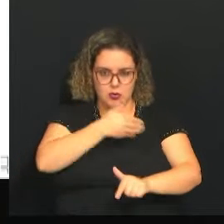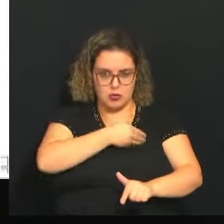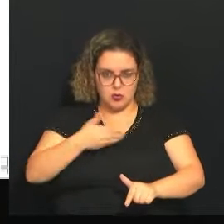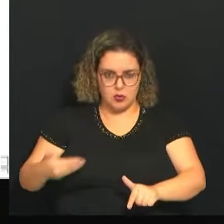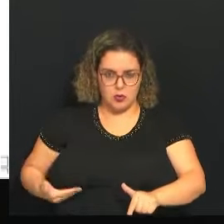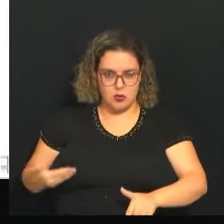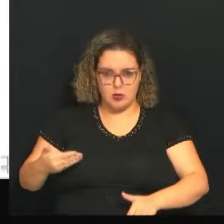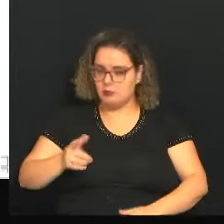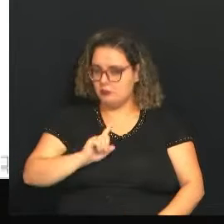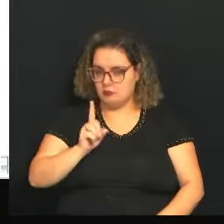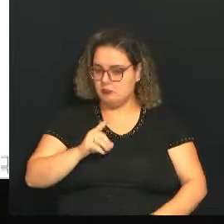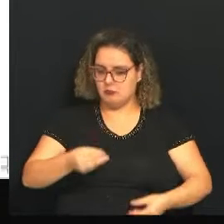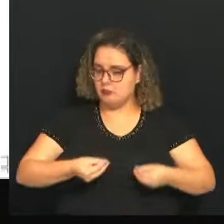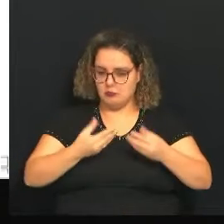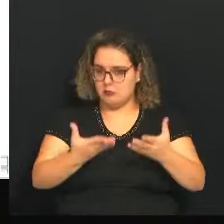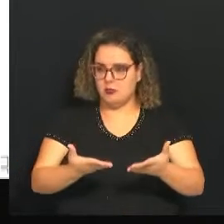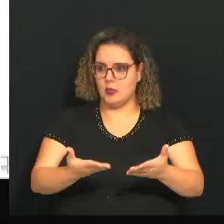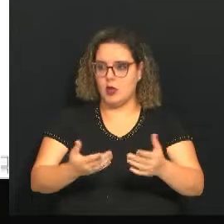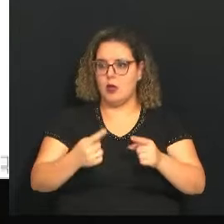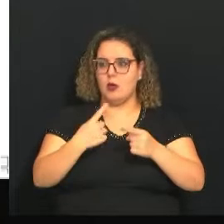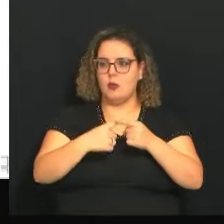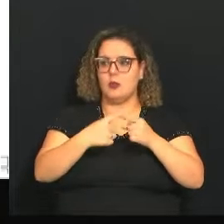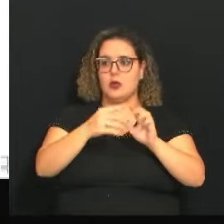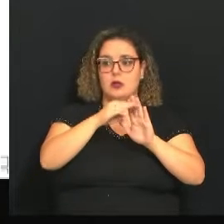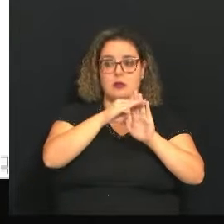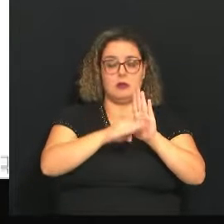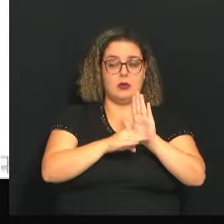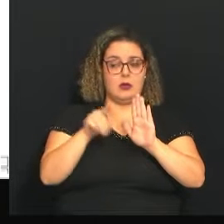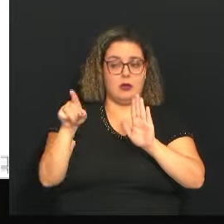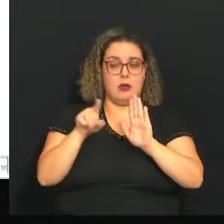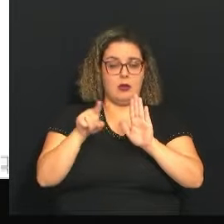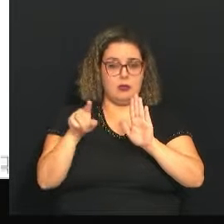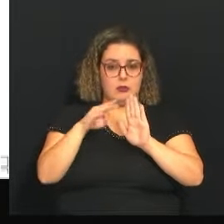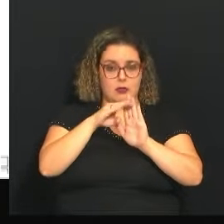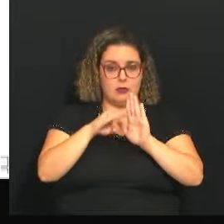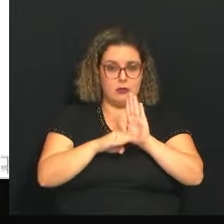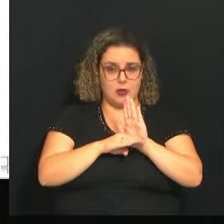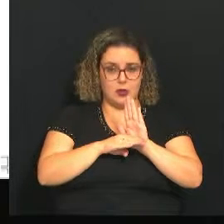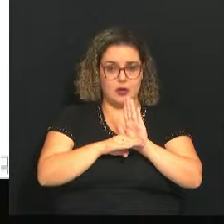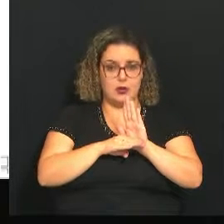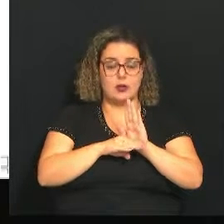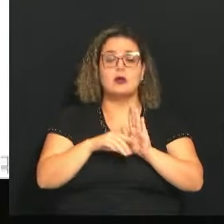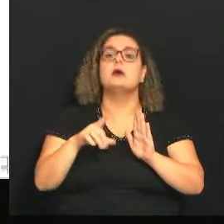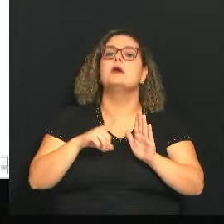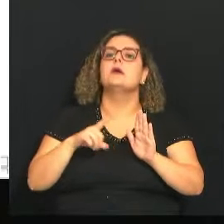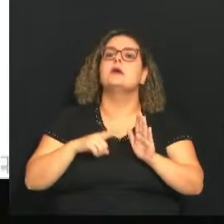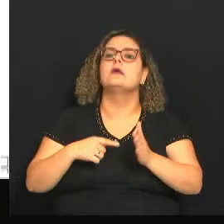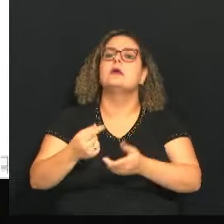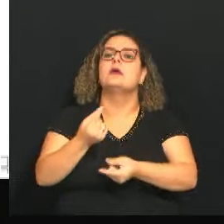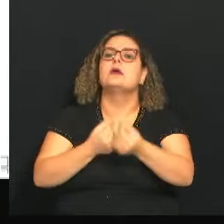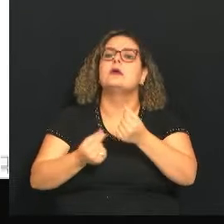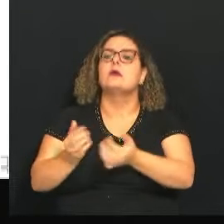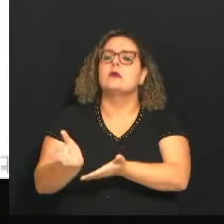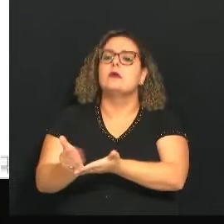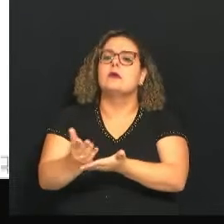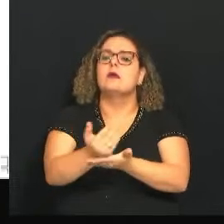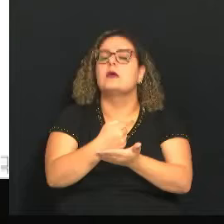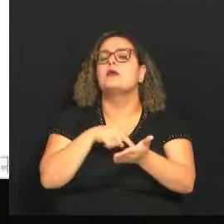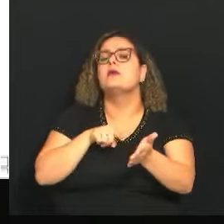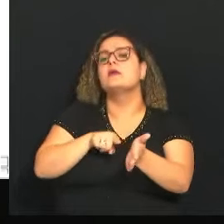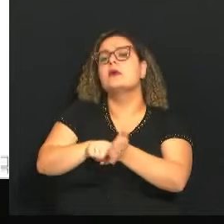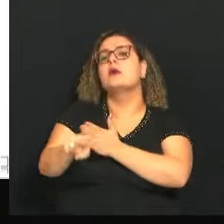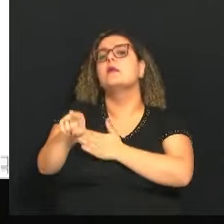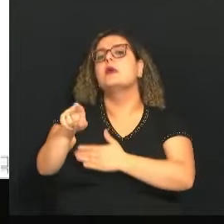teve queda, né? Olha aqui a queda, certo? Mas está aqui. Teve um aumento na arrecadação. Então, fica a pergunta, vereadora,